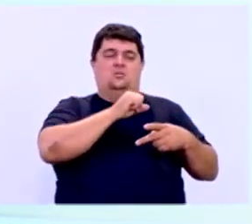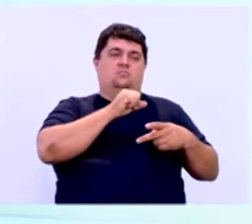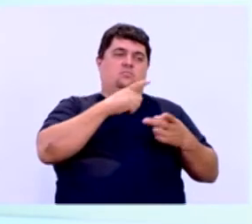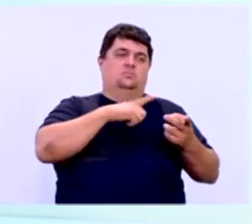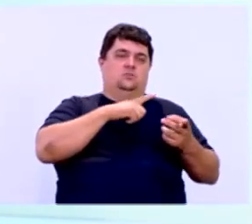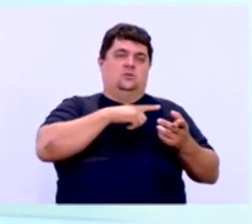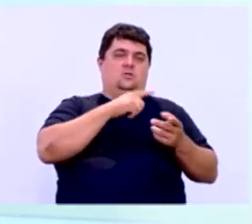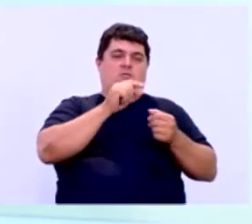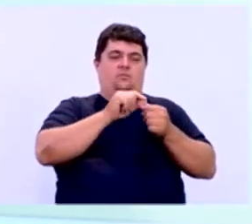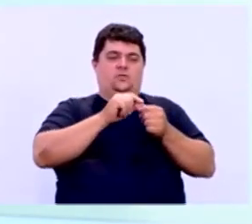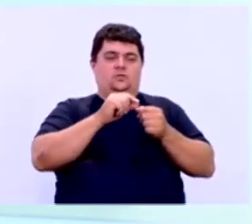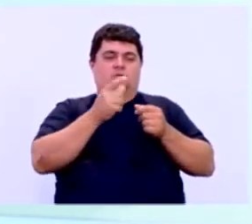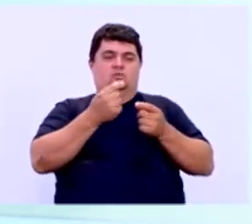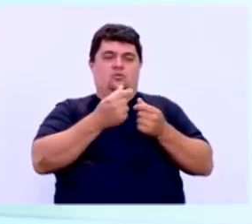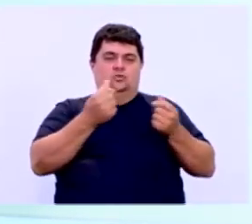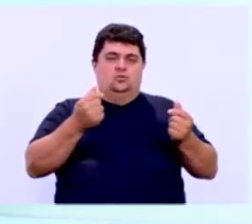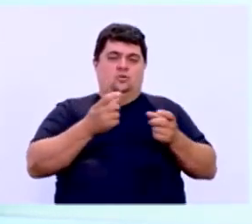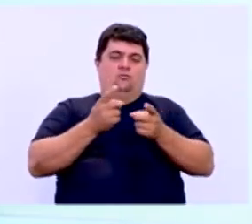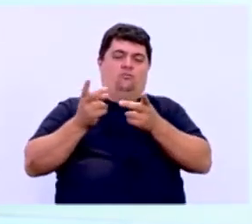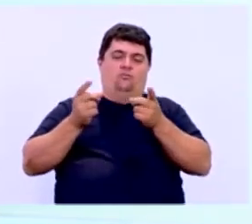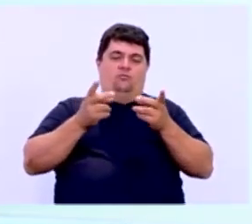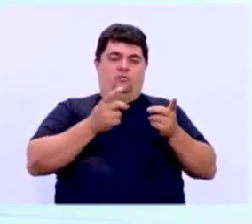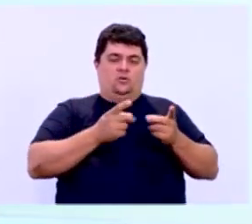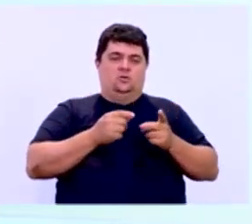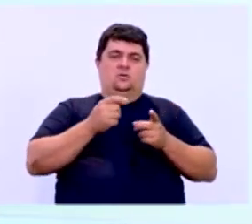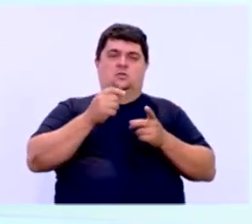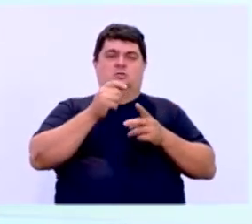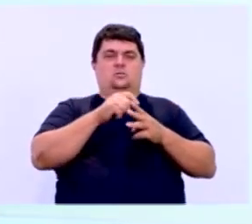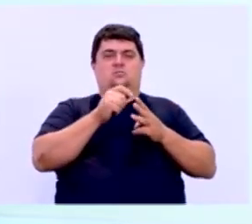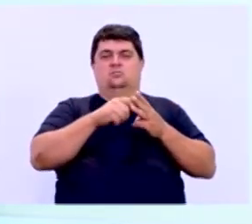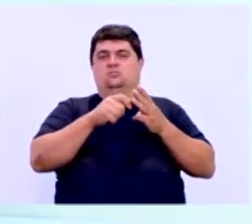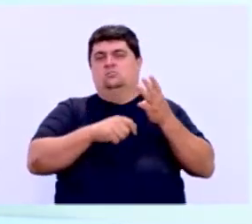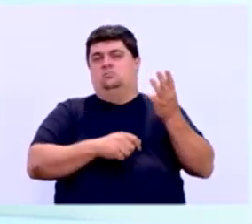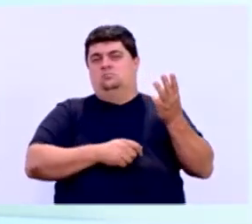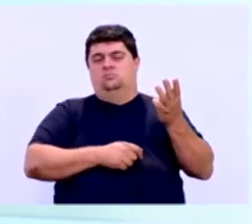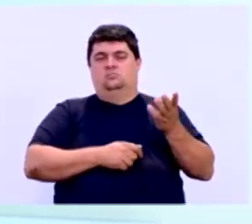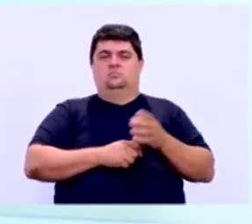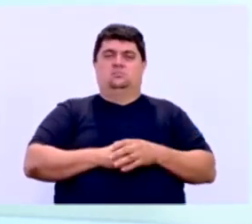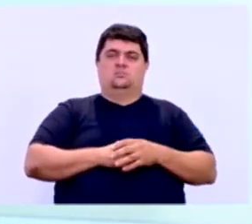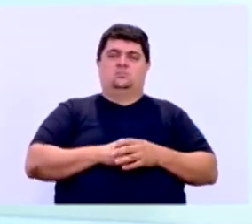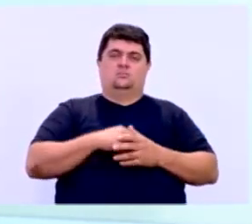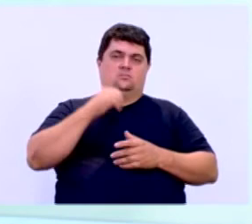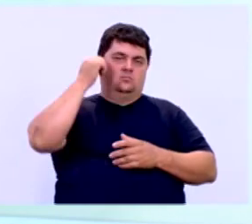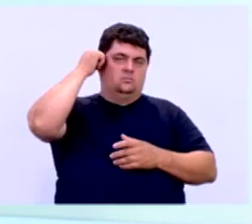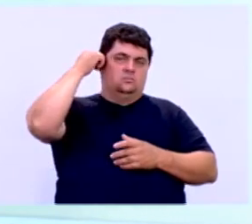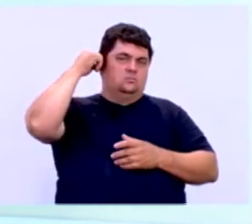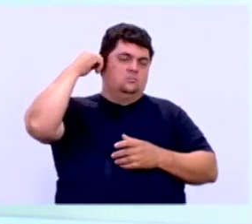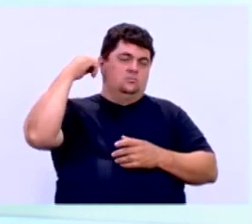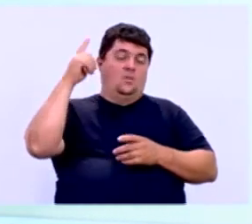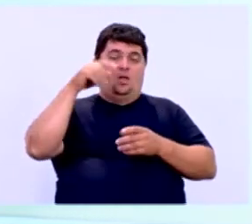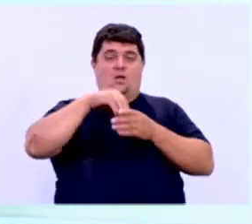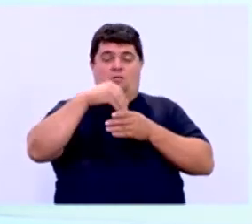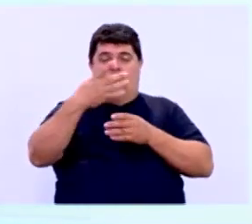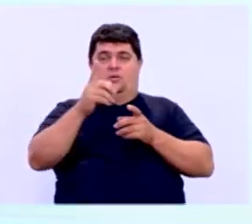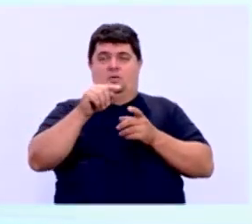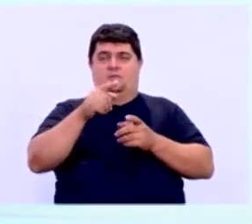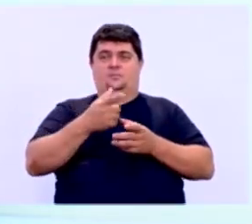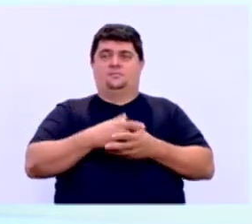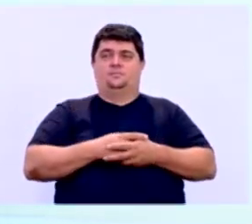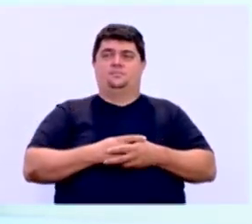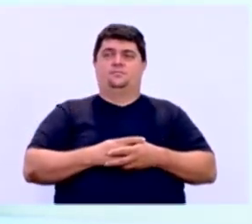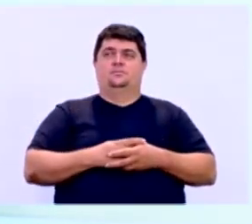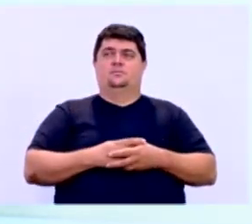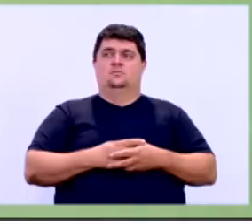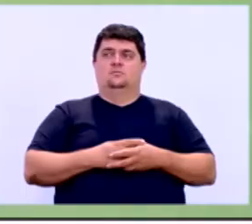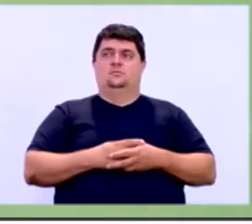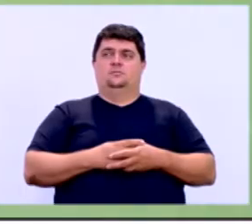fornece o insumo para 30, 60, 90 dias. Isso é uma fonte de financiamento externo. Tá? Muito bacana,